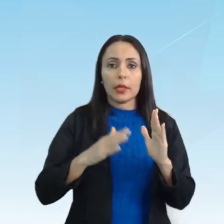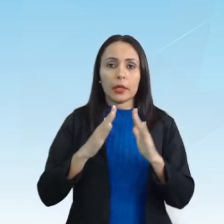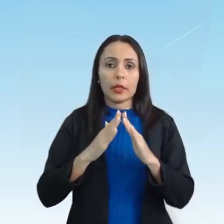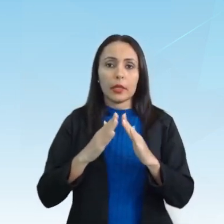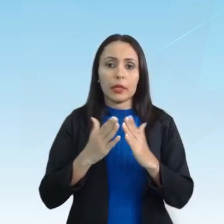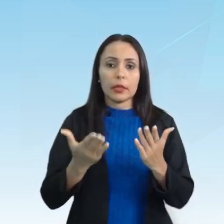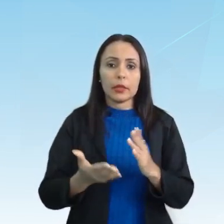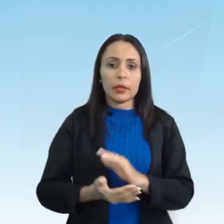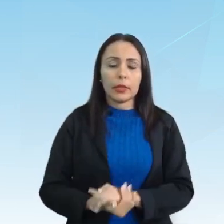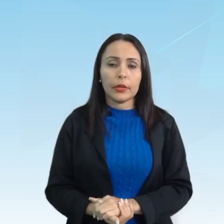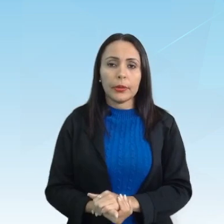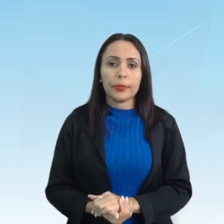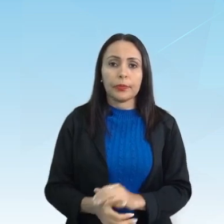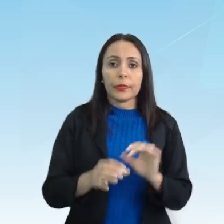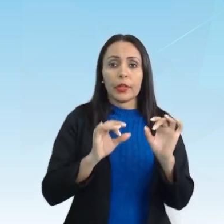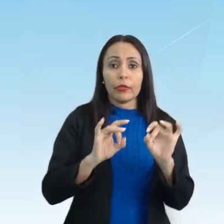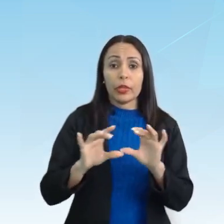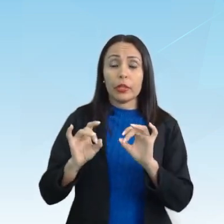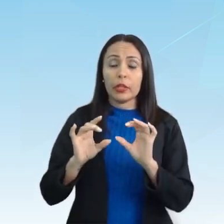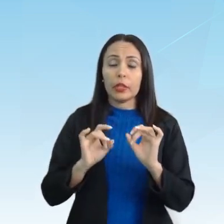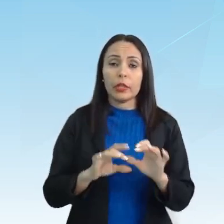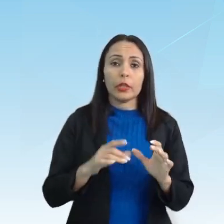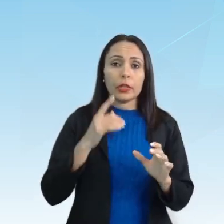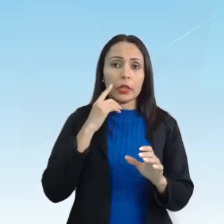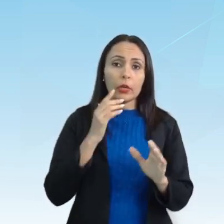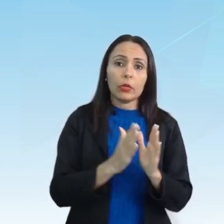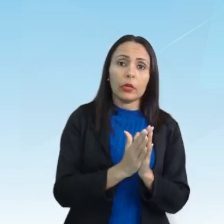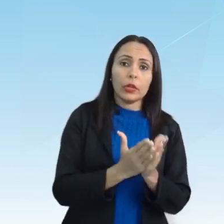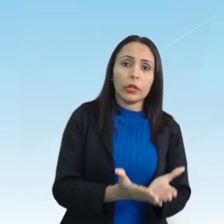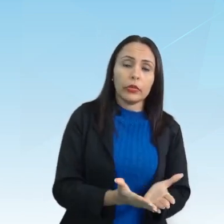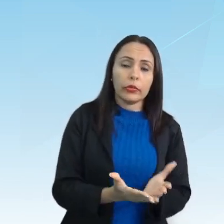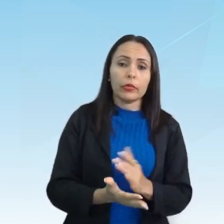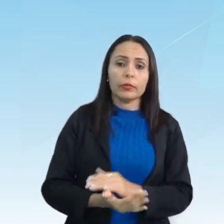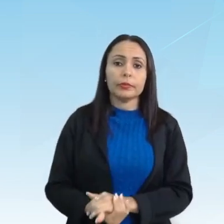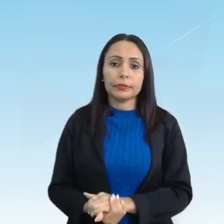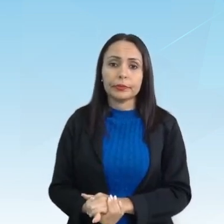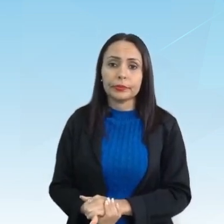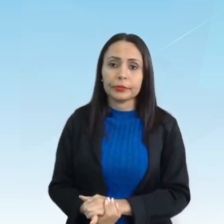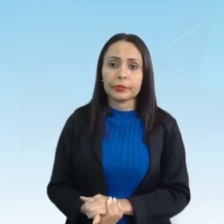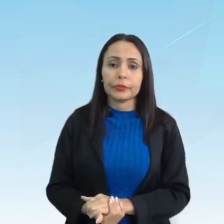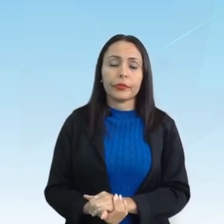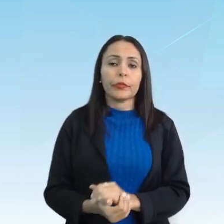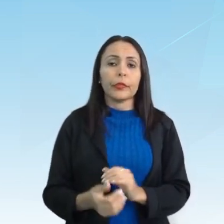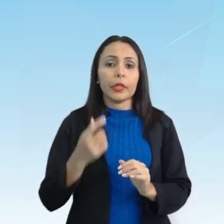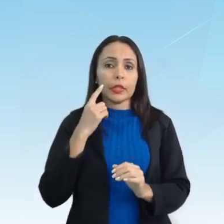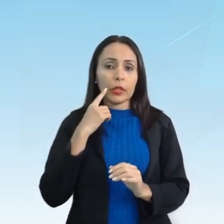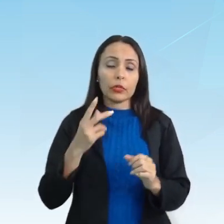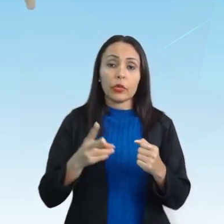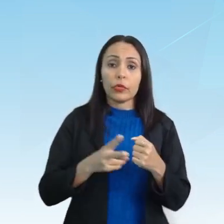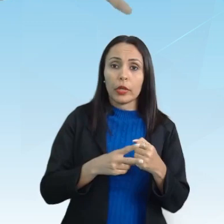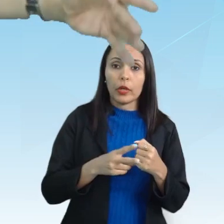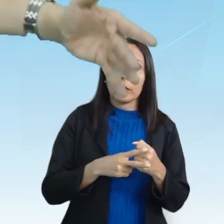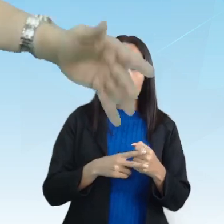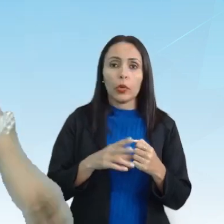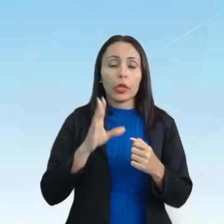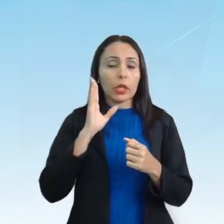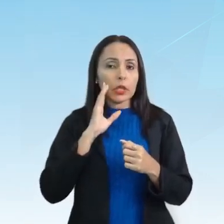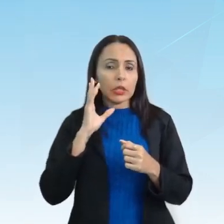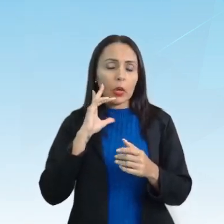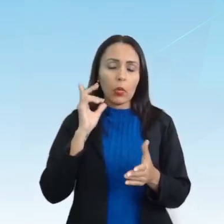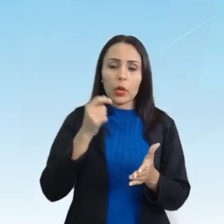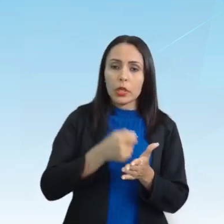a casa, vendi o livro, vendi o automóvel. Então, são verbos que eles não estão